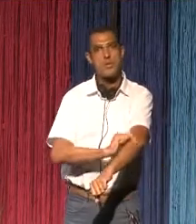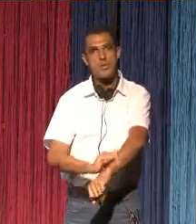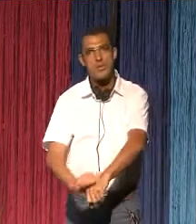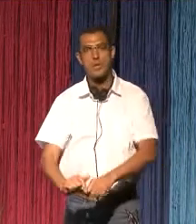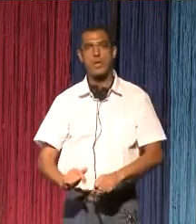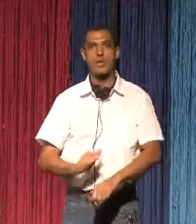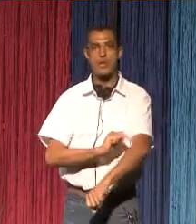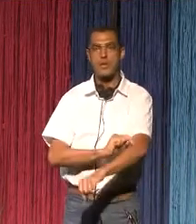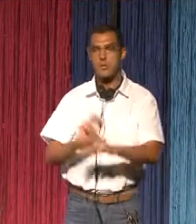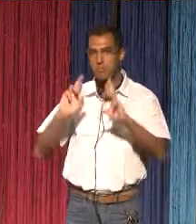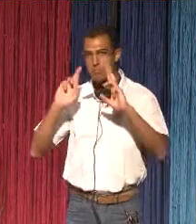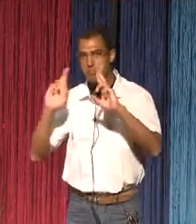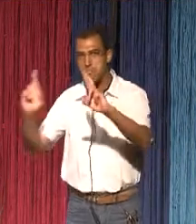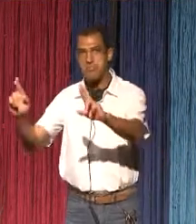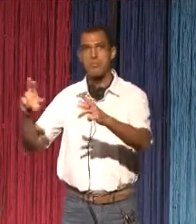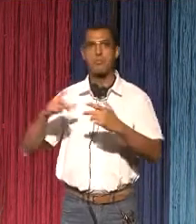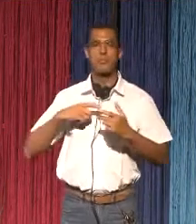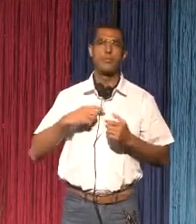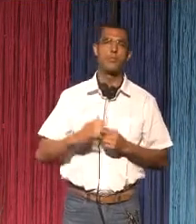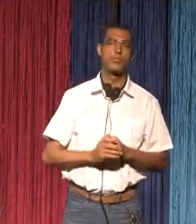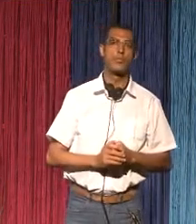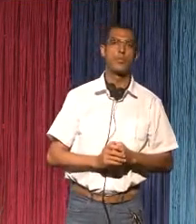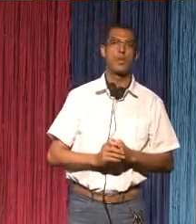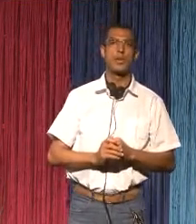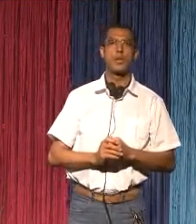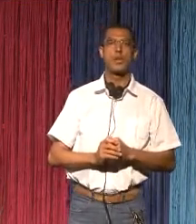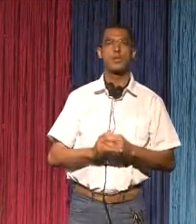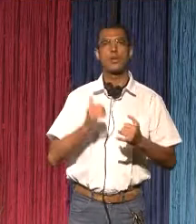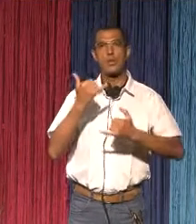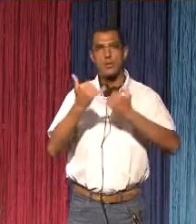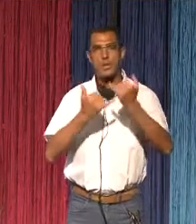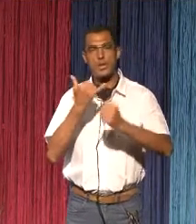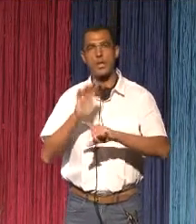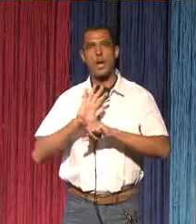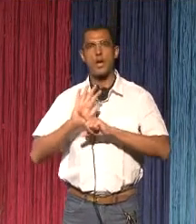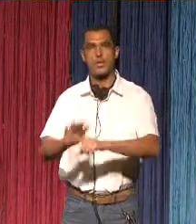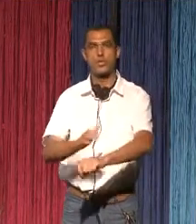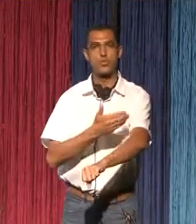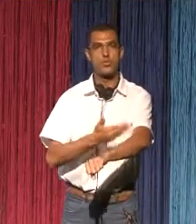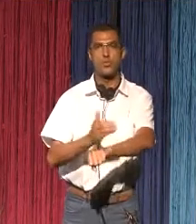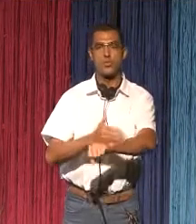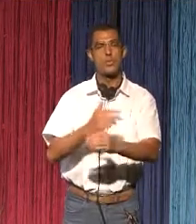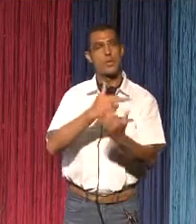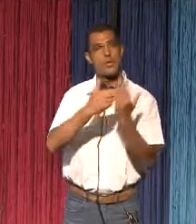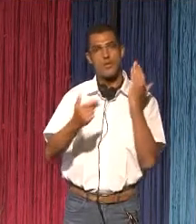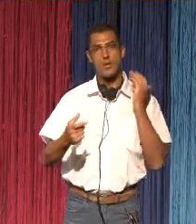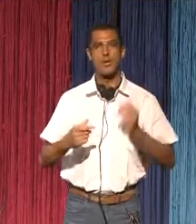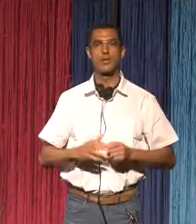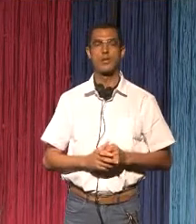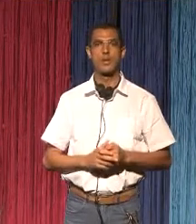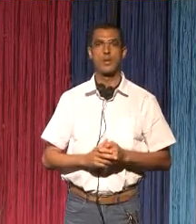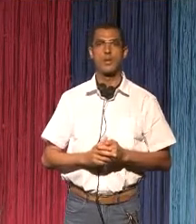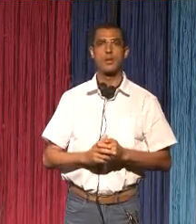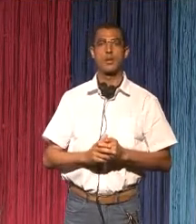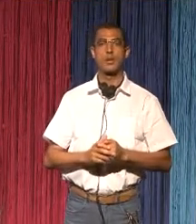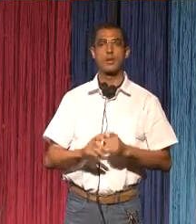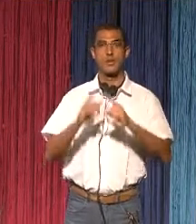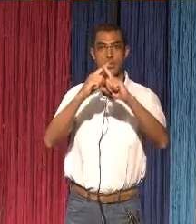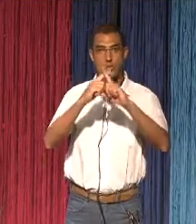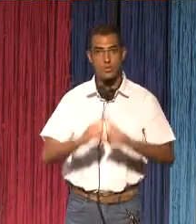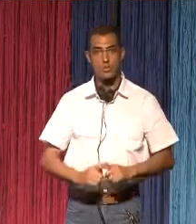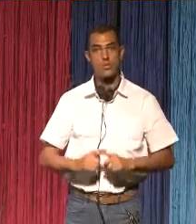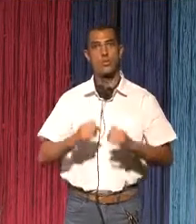respeito pelo outro, o respeito mútuo e coisas assim, né? Então, quem diz, os jogos eles são oportunidade de desenvolvimento